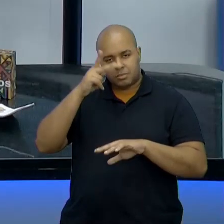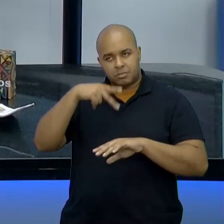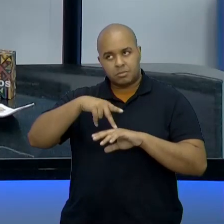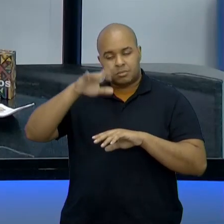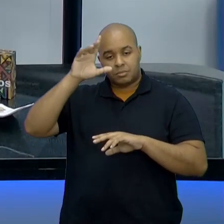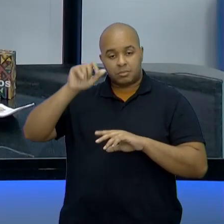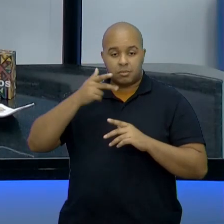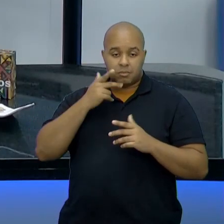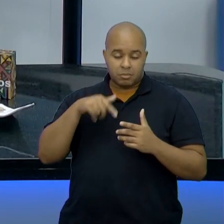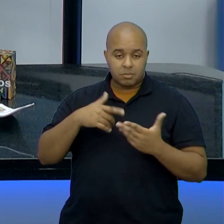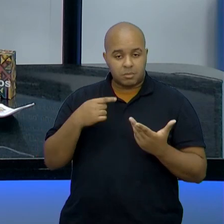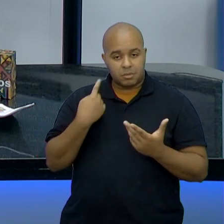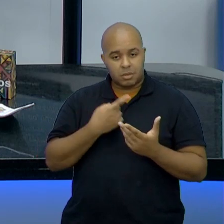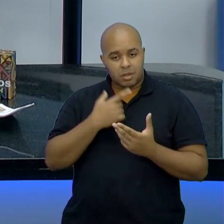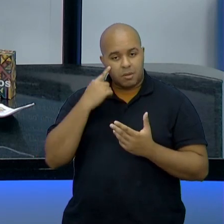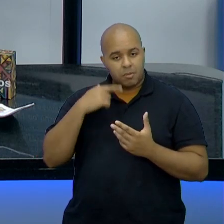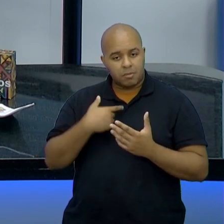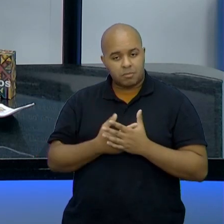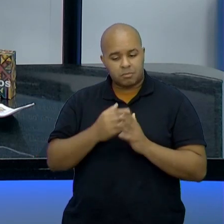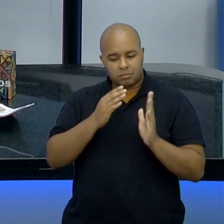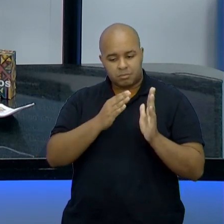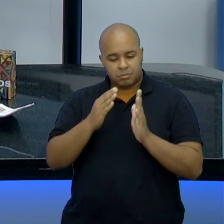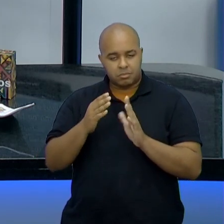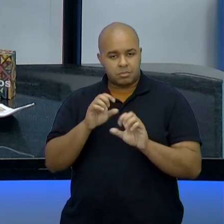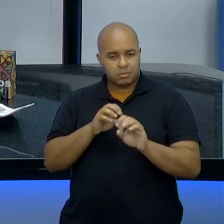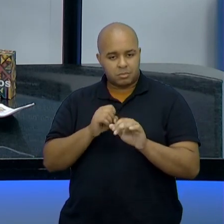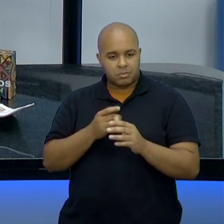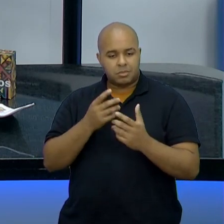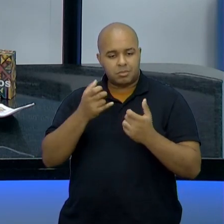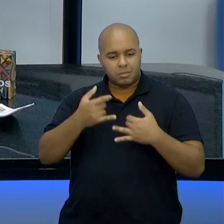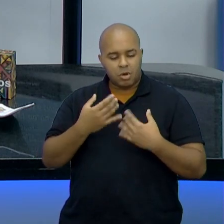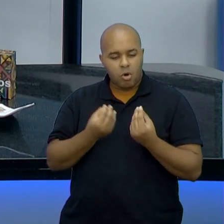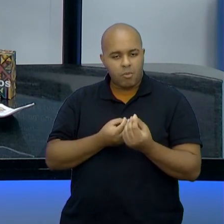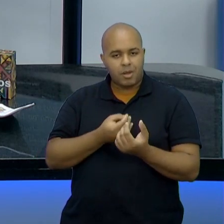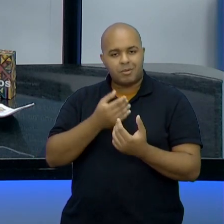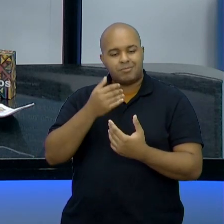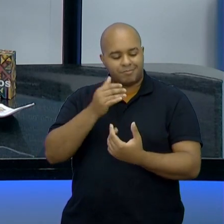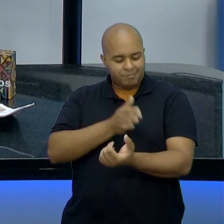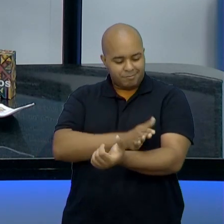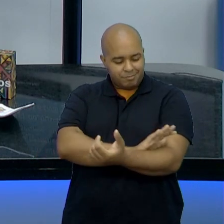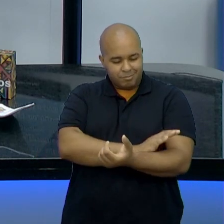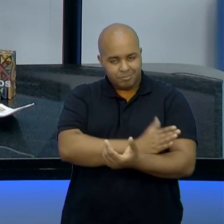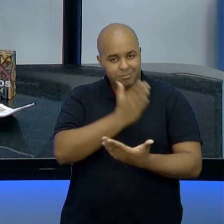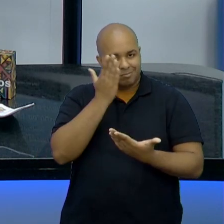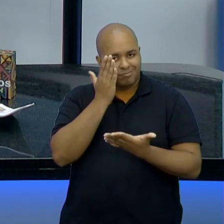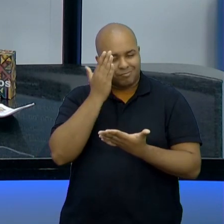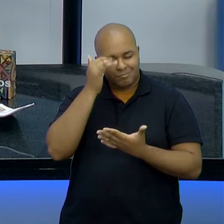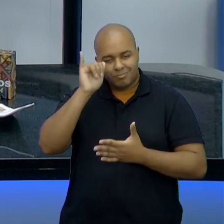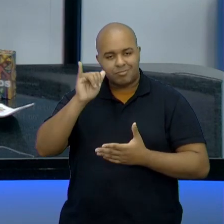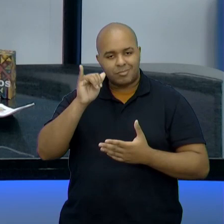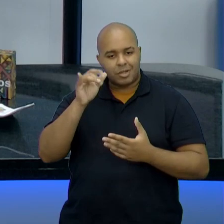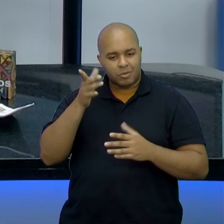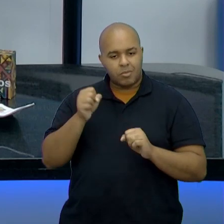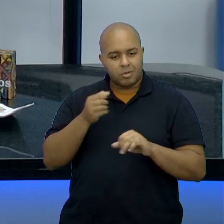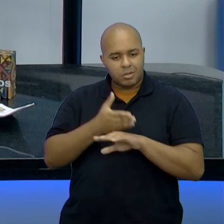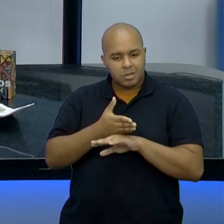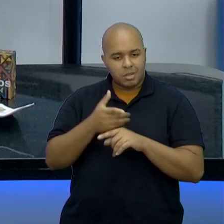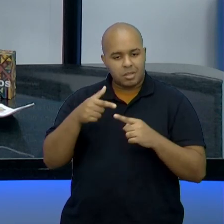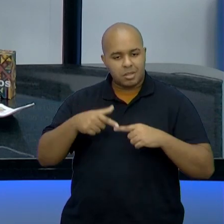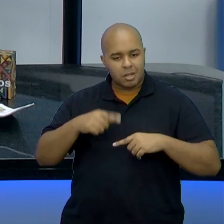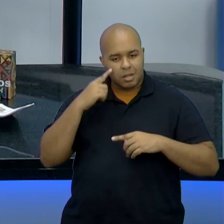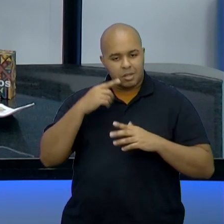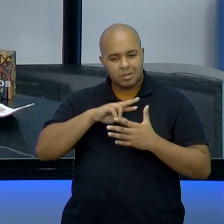E falando nisso, nós temos um acervo de aulas antirracistas que vocês podem acessar e aí entrar em contato